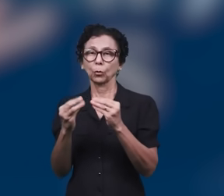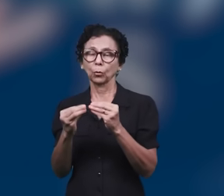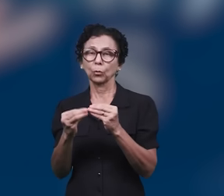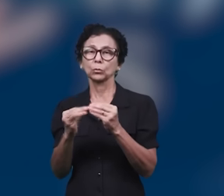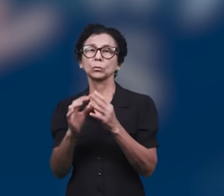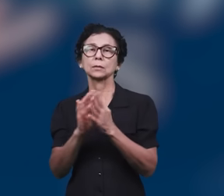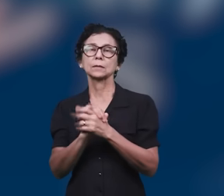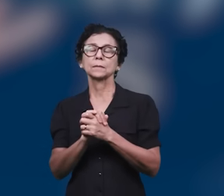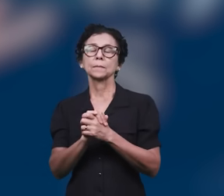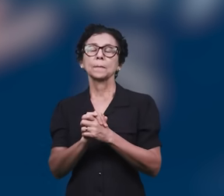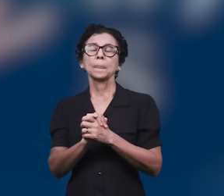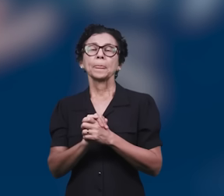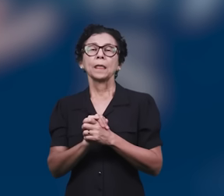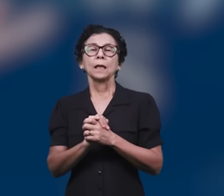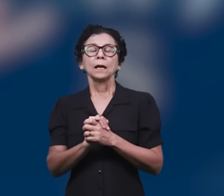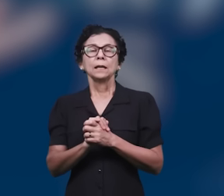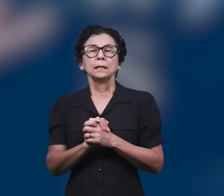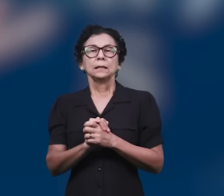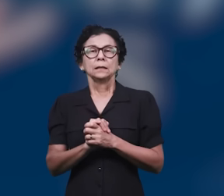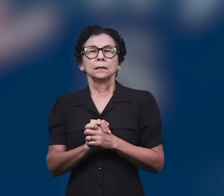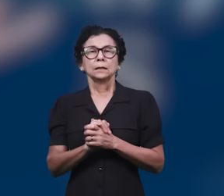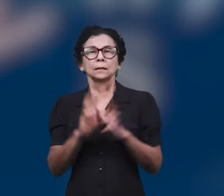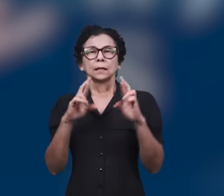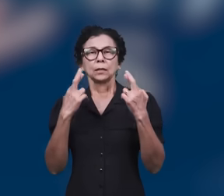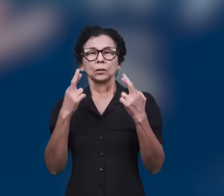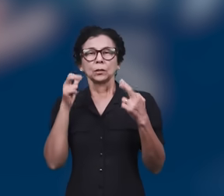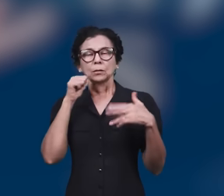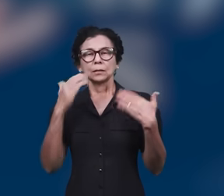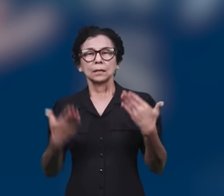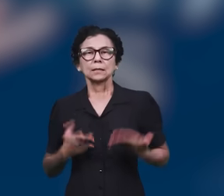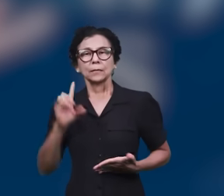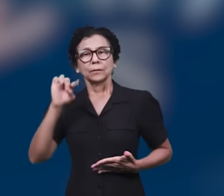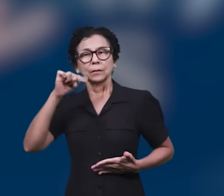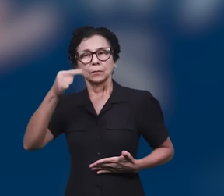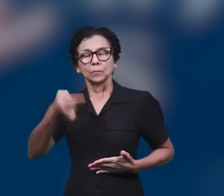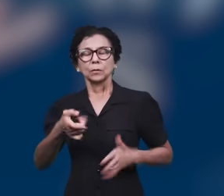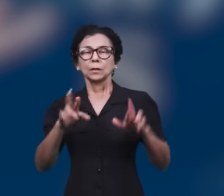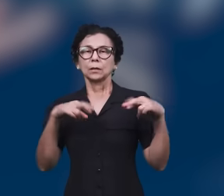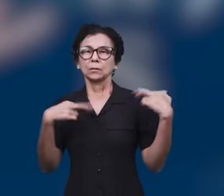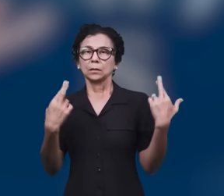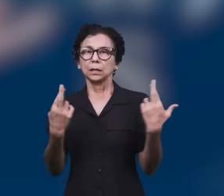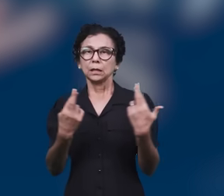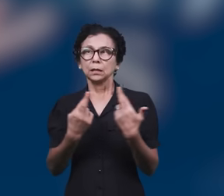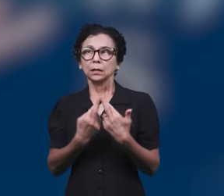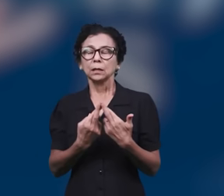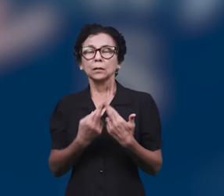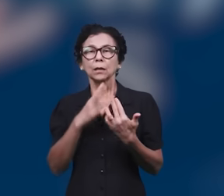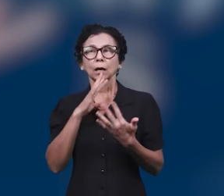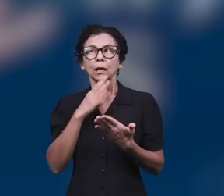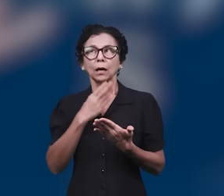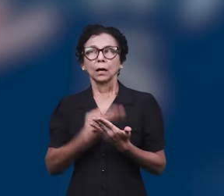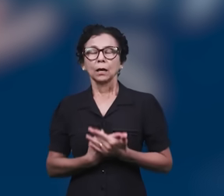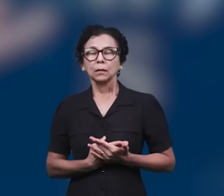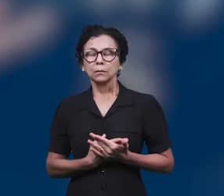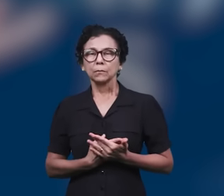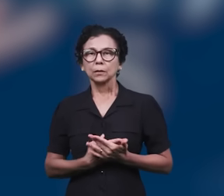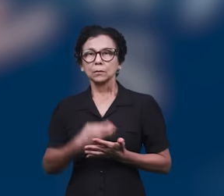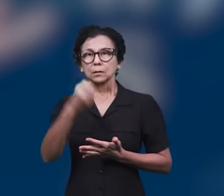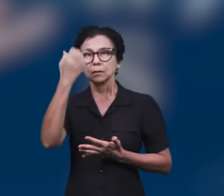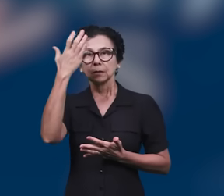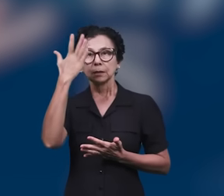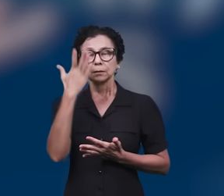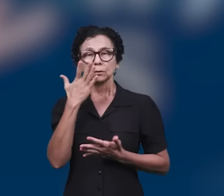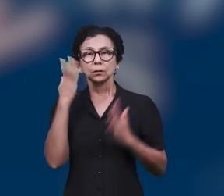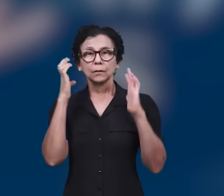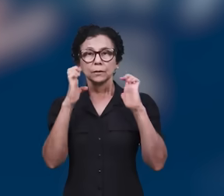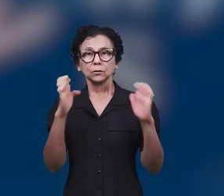com as senhoras e ficamos maravilhados com as riquezas de revelações do mistério do Evangelho de Cristo,